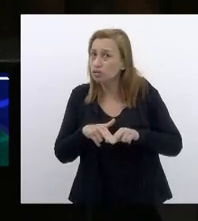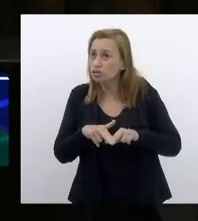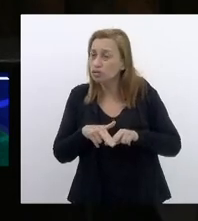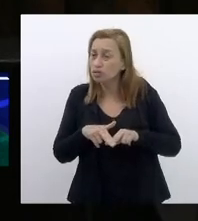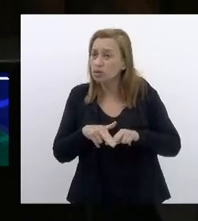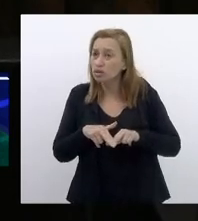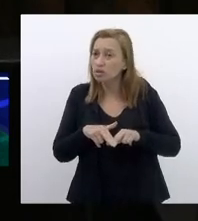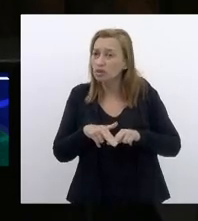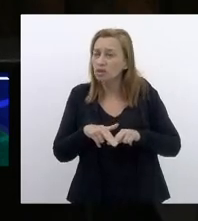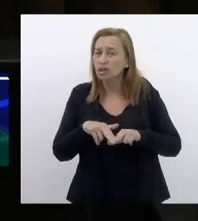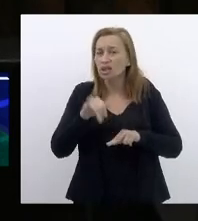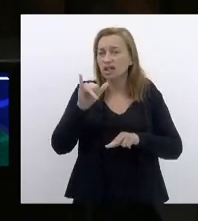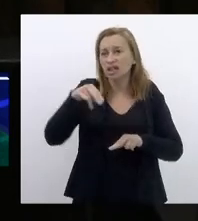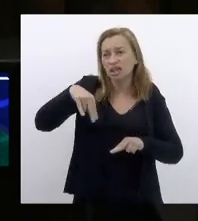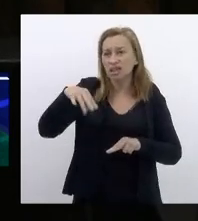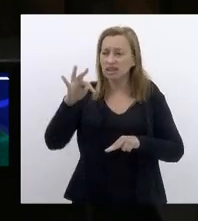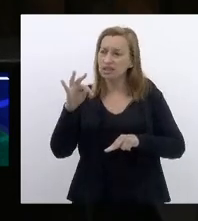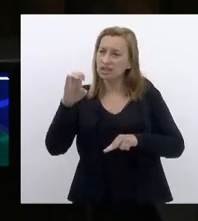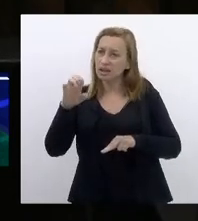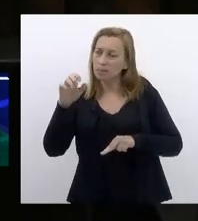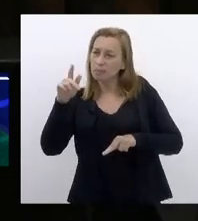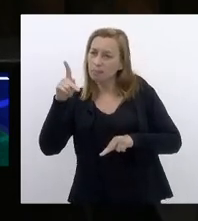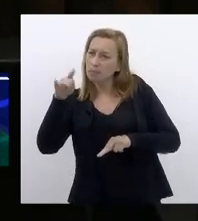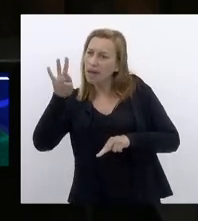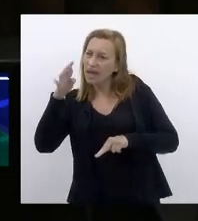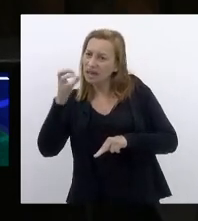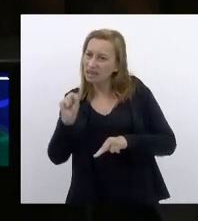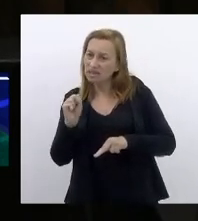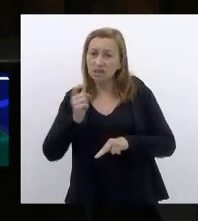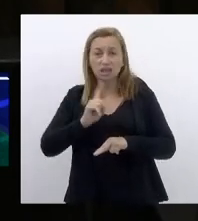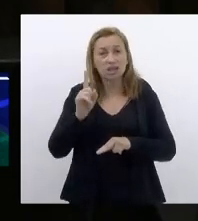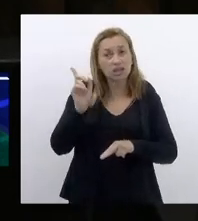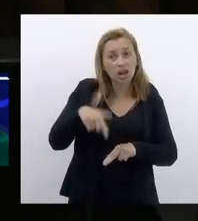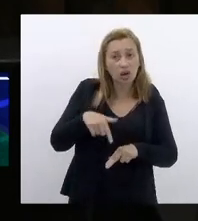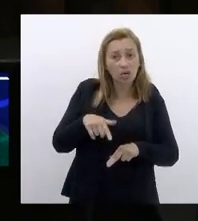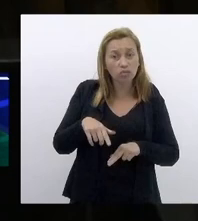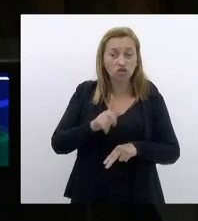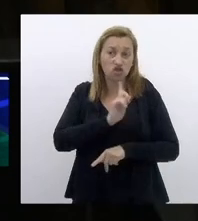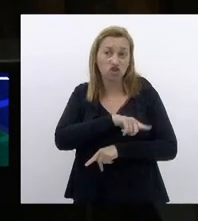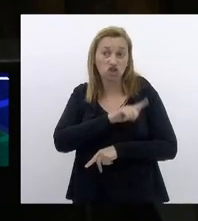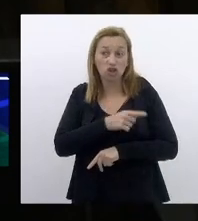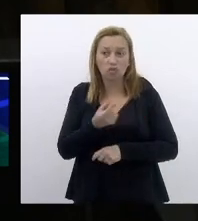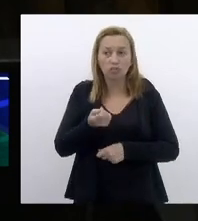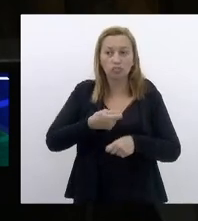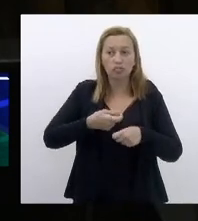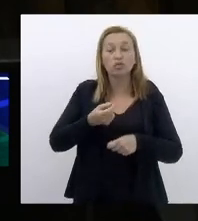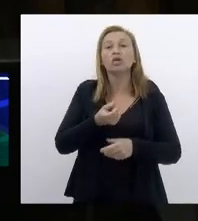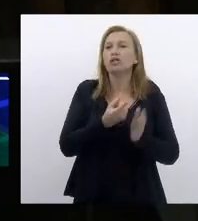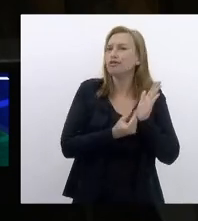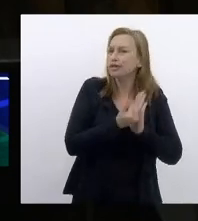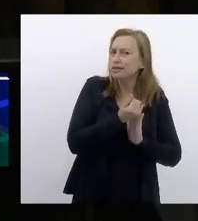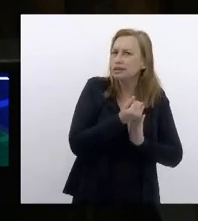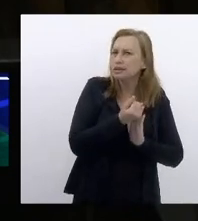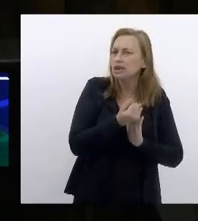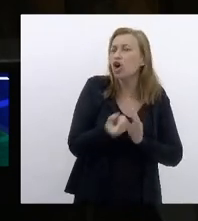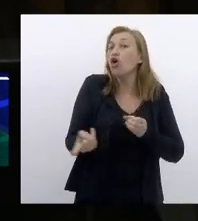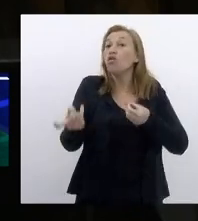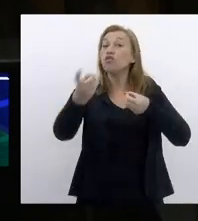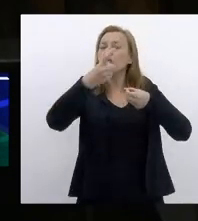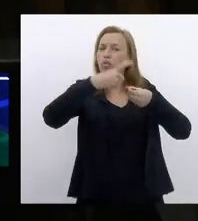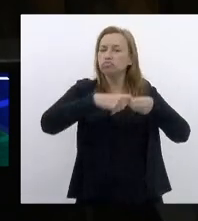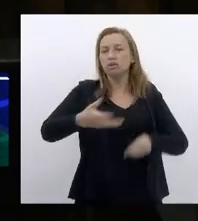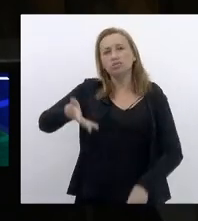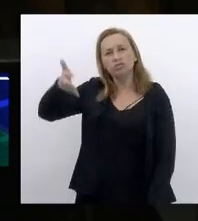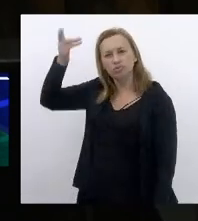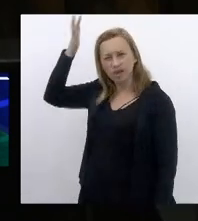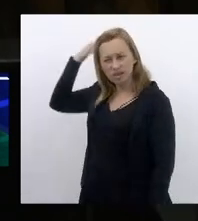de intempéries e não de gestão financeira. Então, estou voltando ao